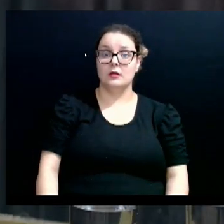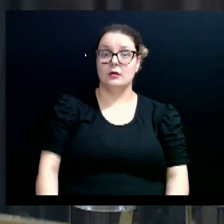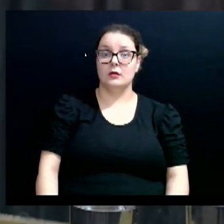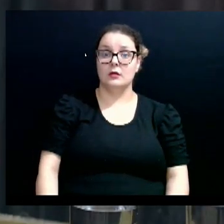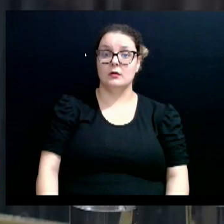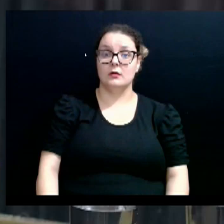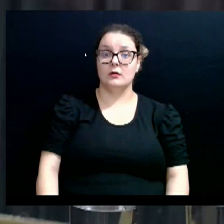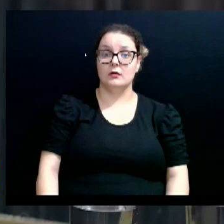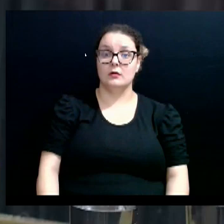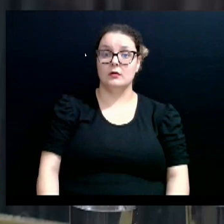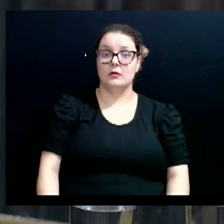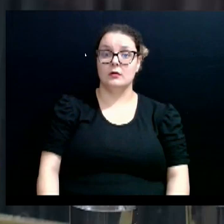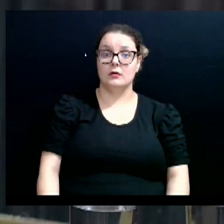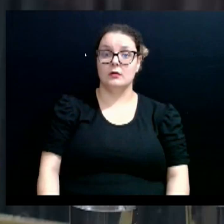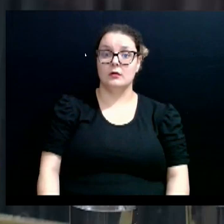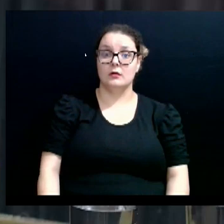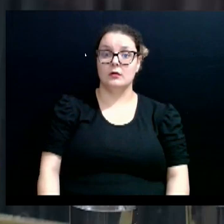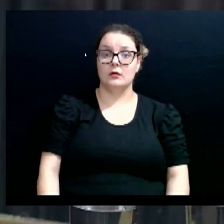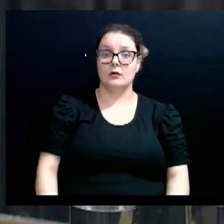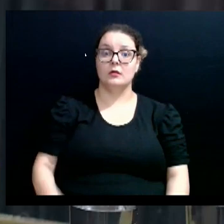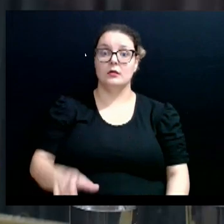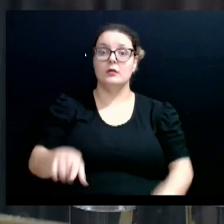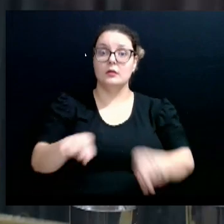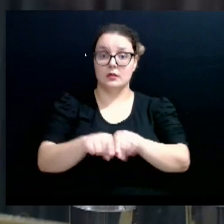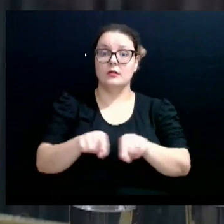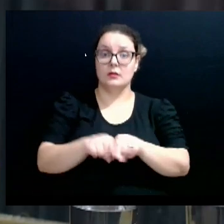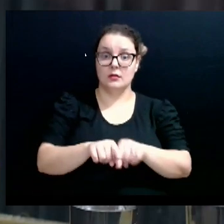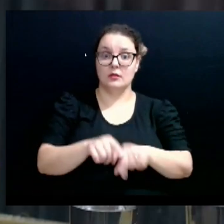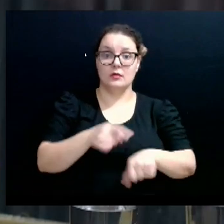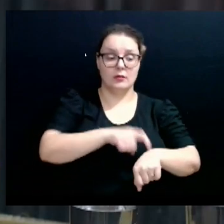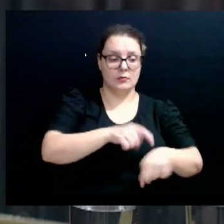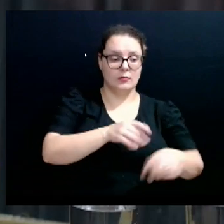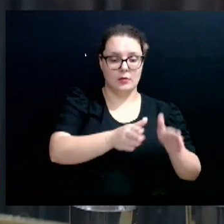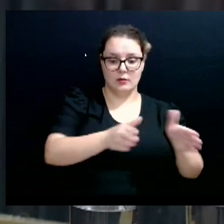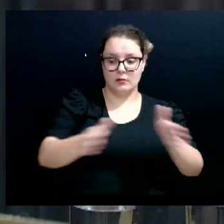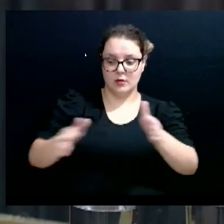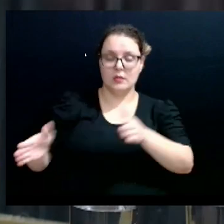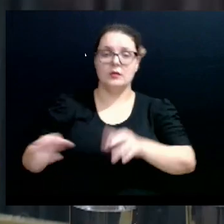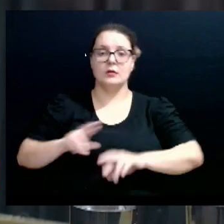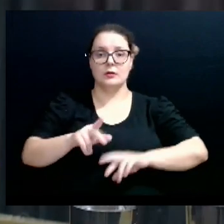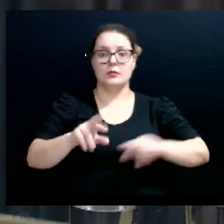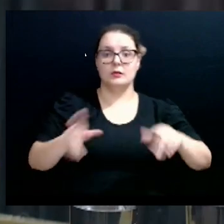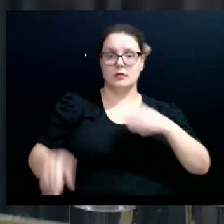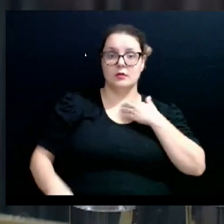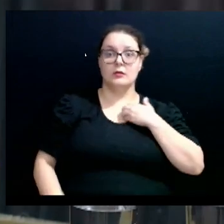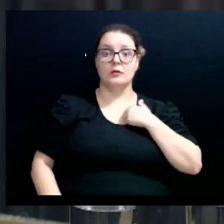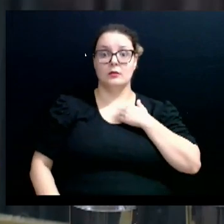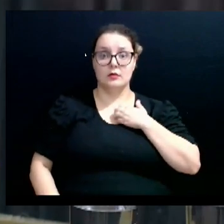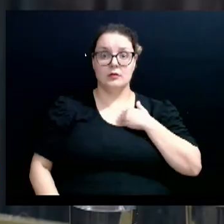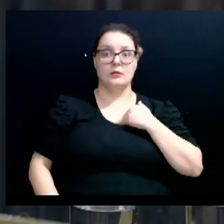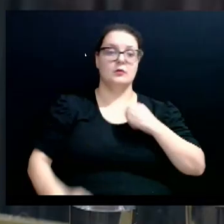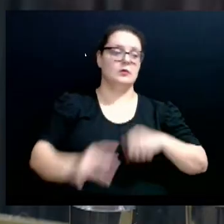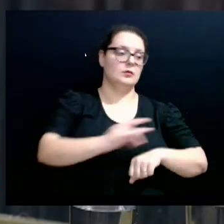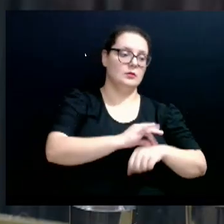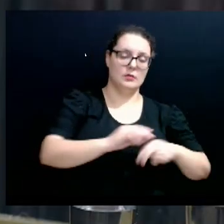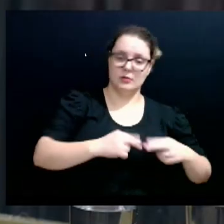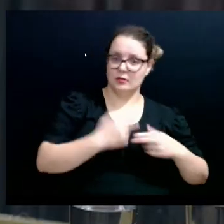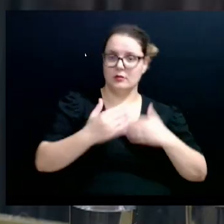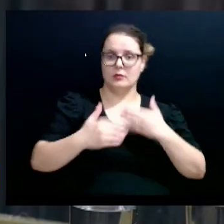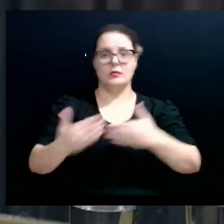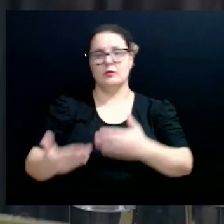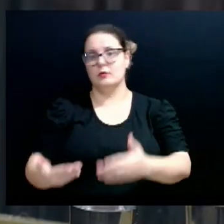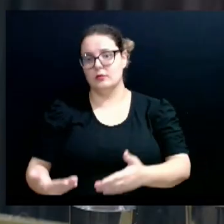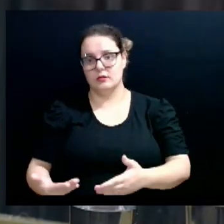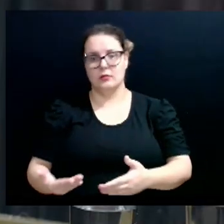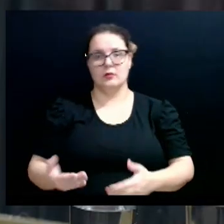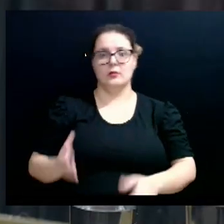também, estágios diferentes, né, Perfeito. de Aham. luto, Sim. uma acabou de descobrir, de